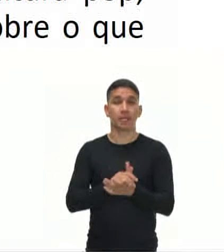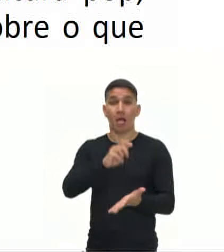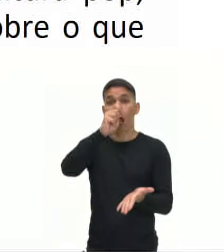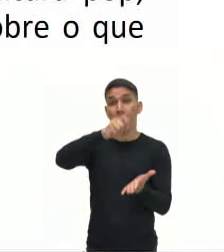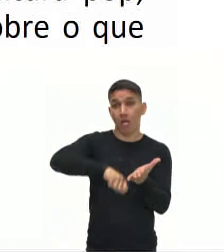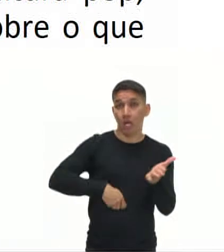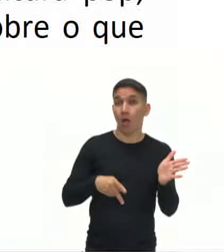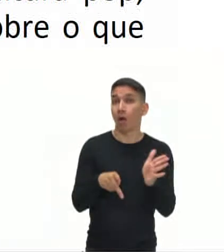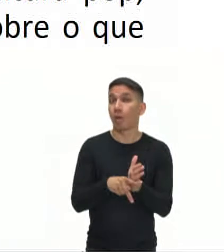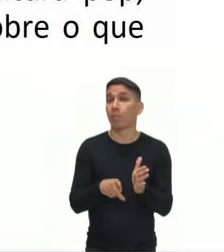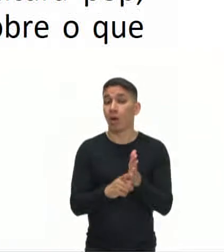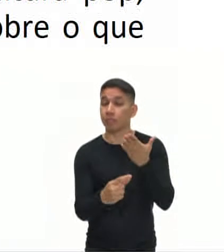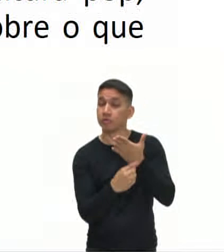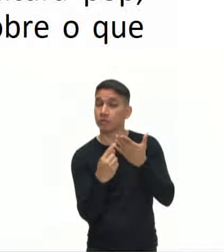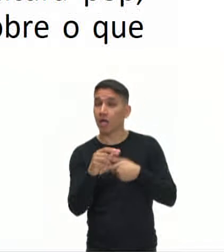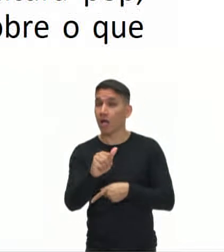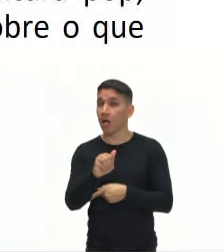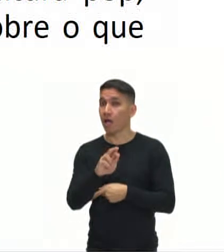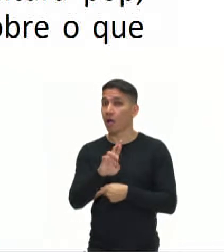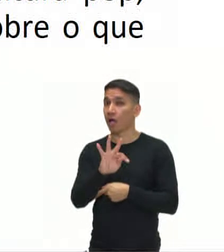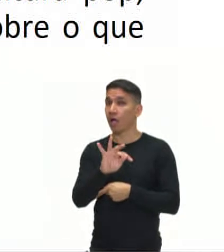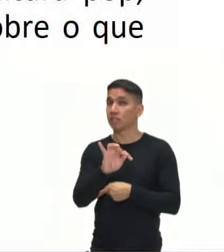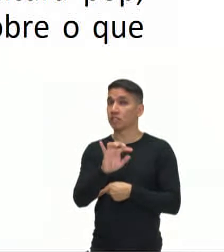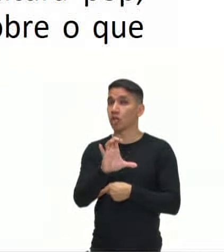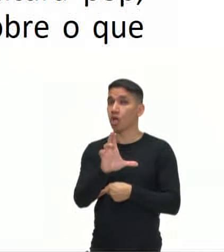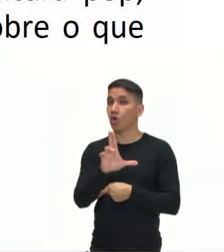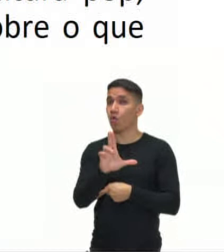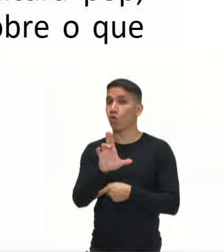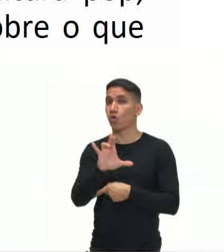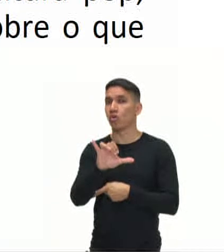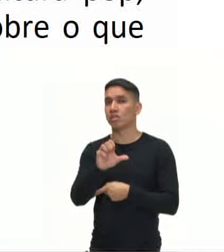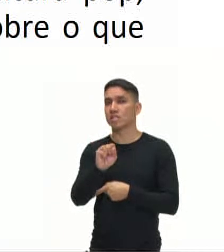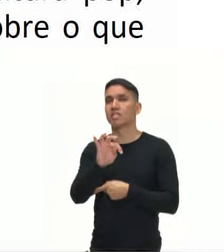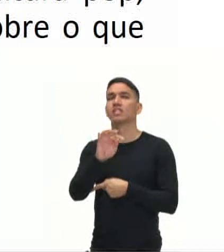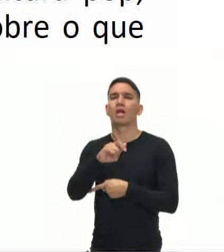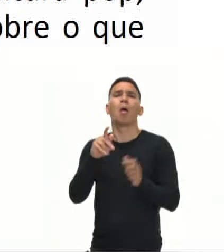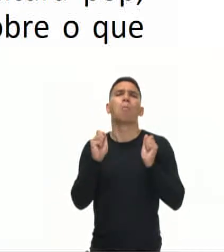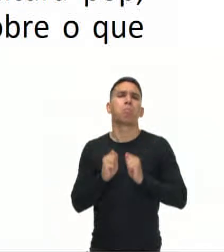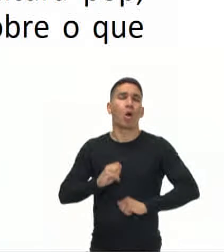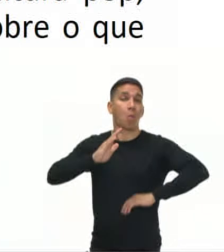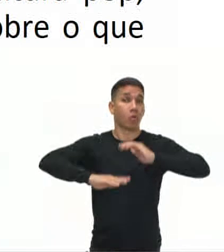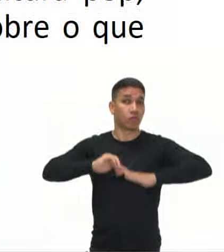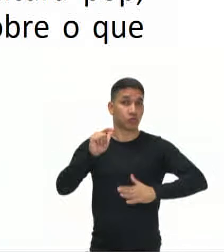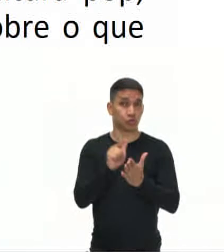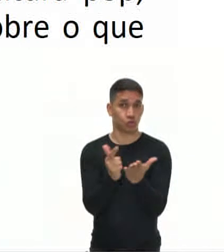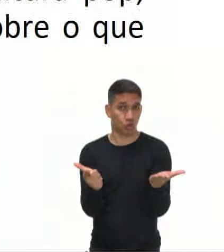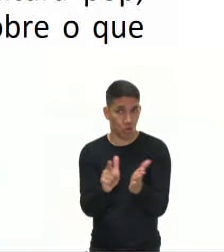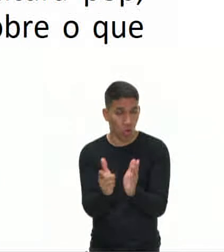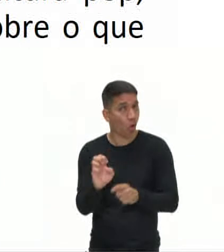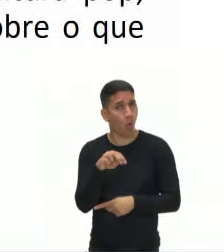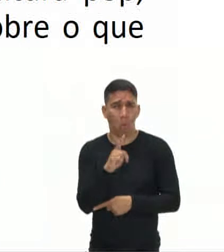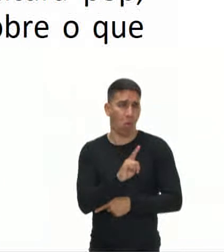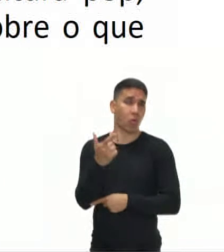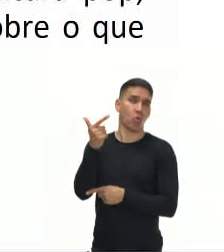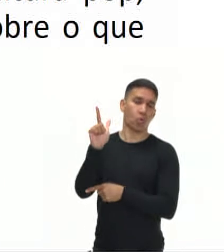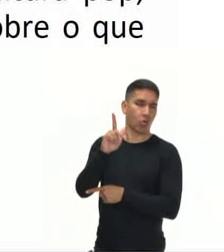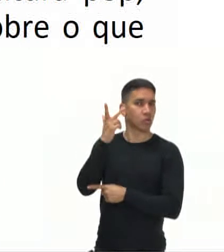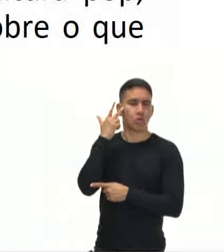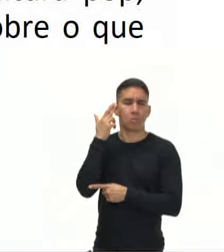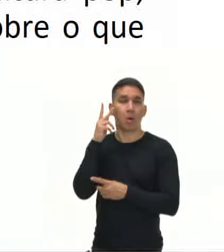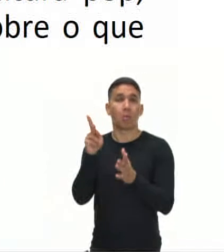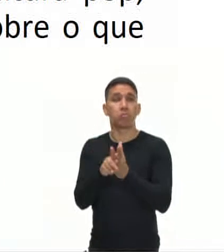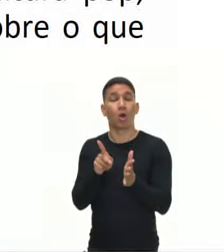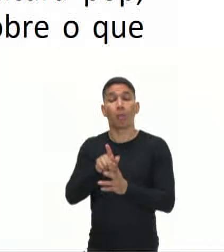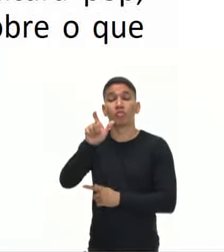um articulista, que pode ser um jornalista profissional ou não. Normalmente é uma autoridade